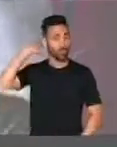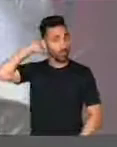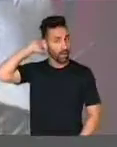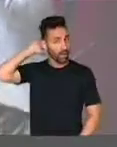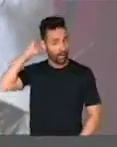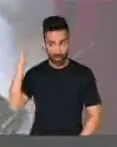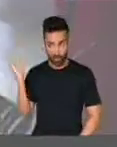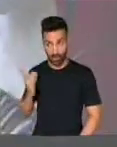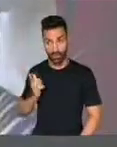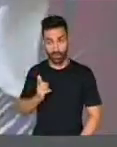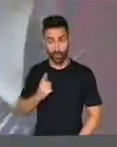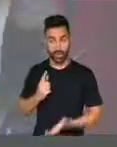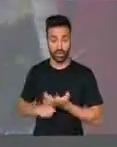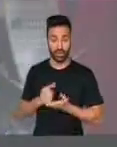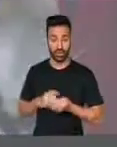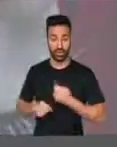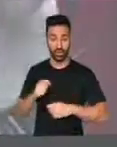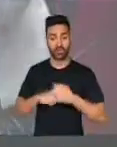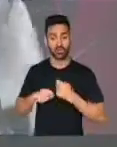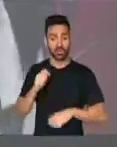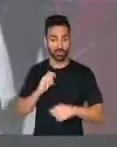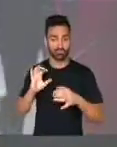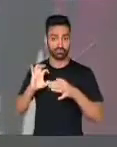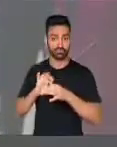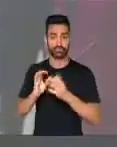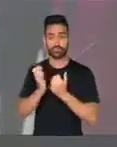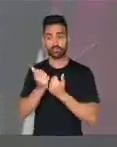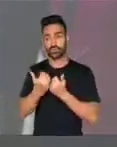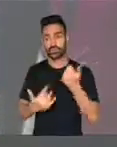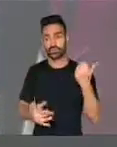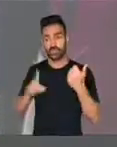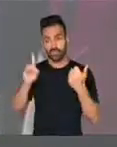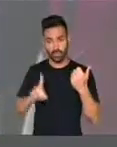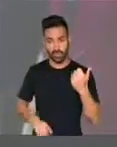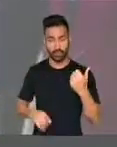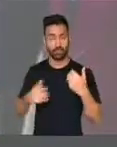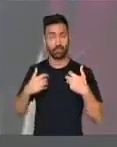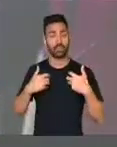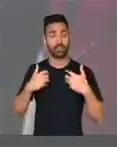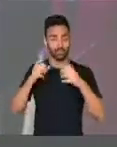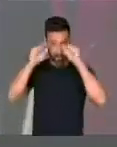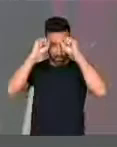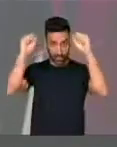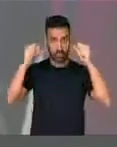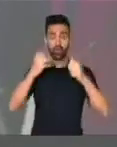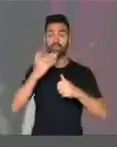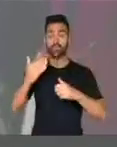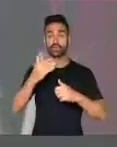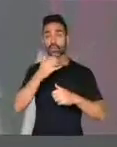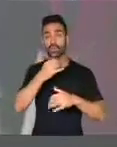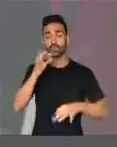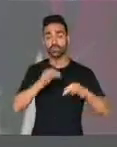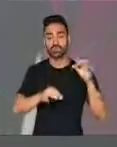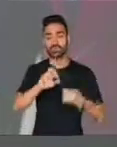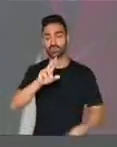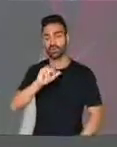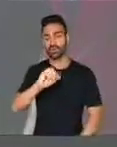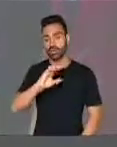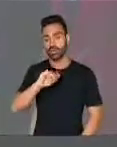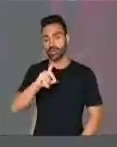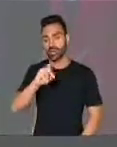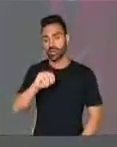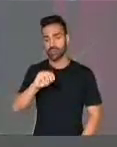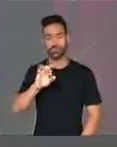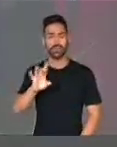em negociação com a direção do tribunal. Eu faço um apelo ao desembargador Ricardo Nunes, que